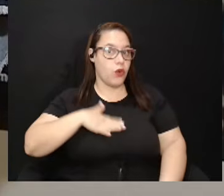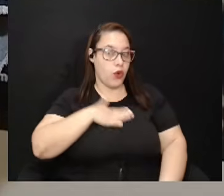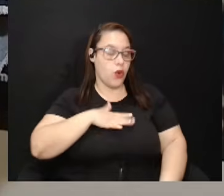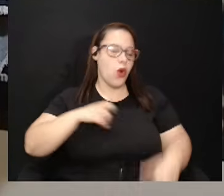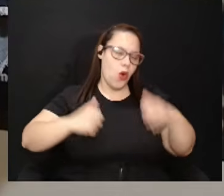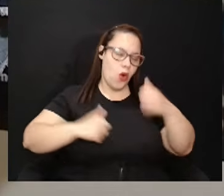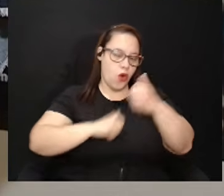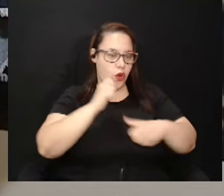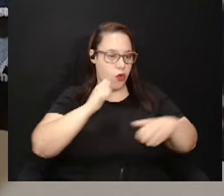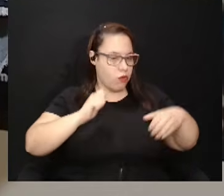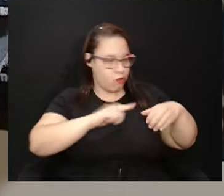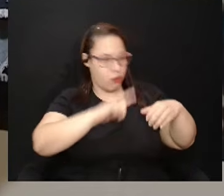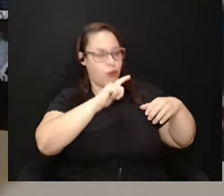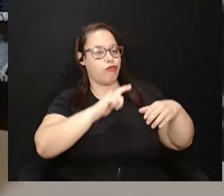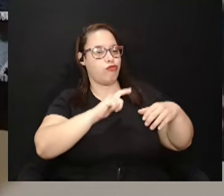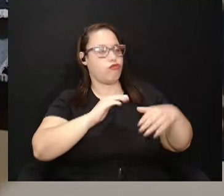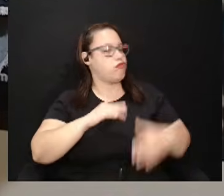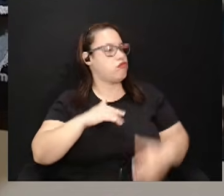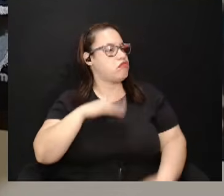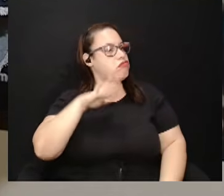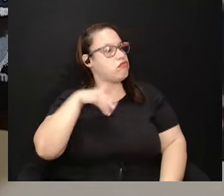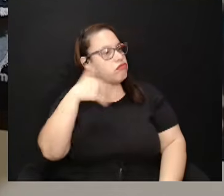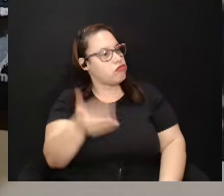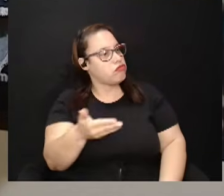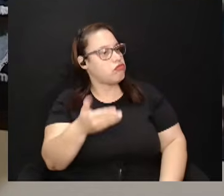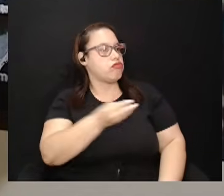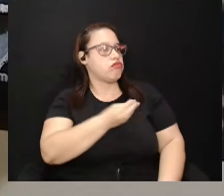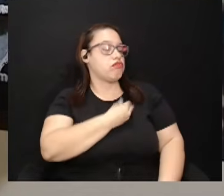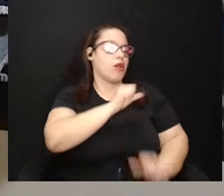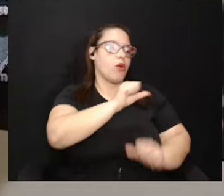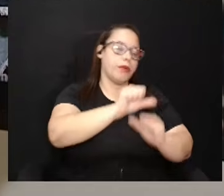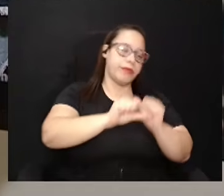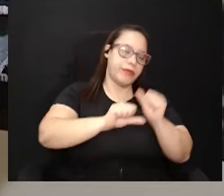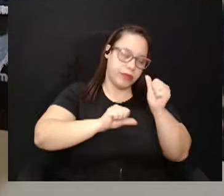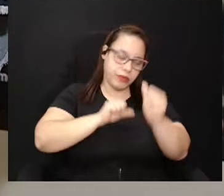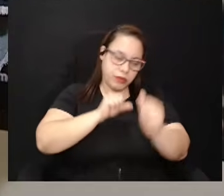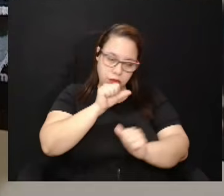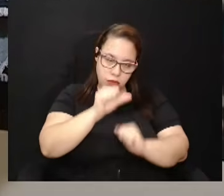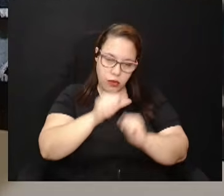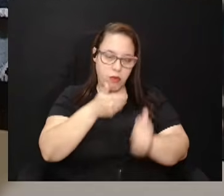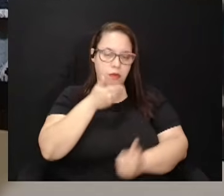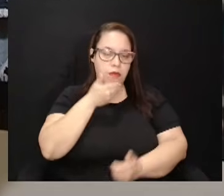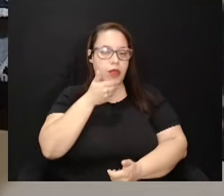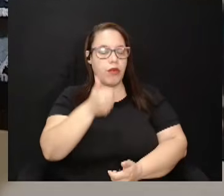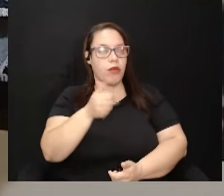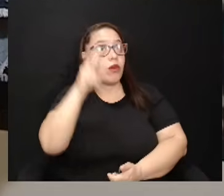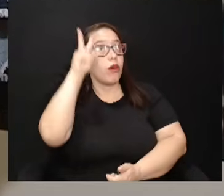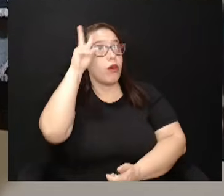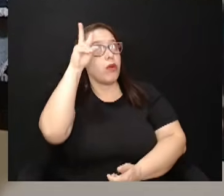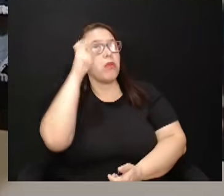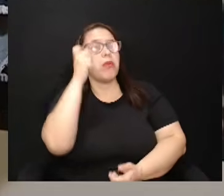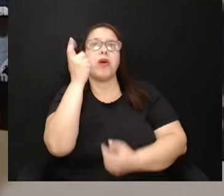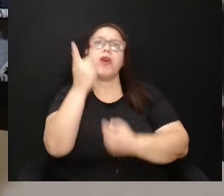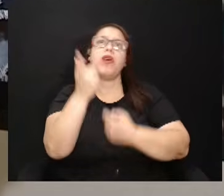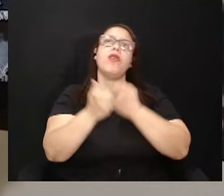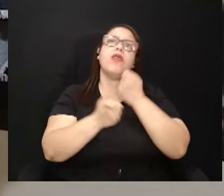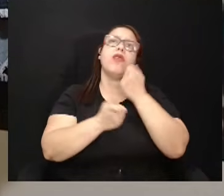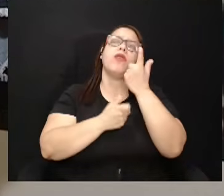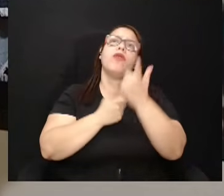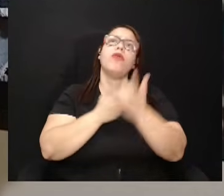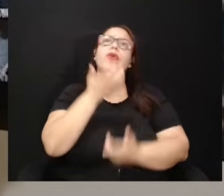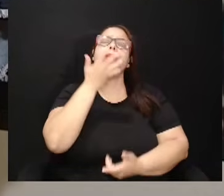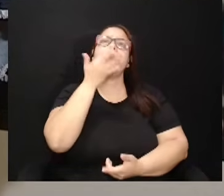Aí, dali a pouquinho, minha vida foi mudando. Me lembro algumas coisas de infância, né?